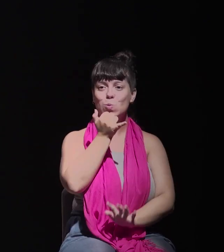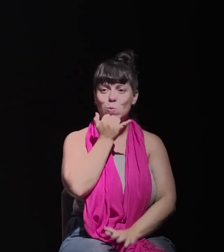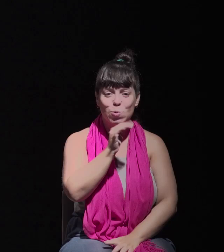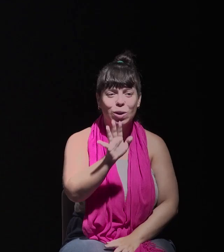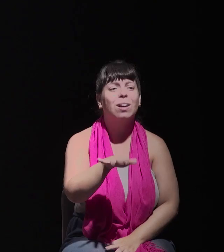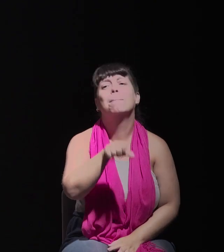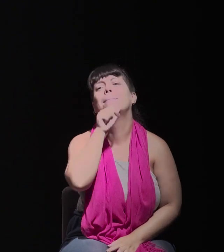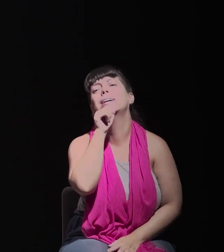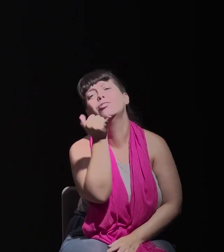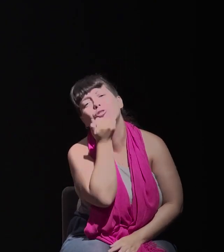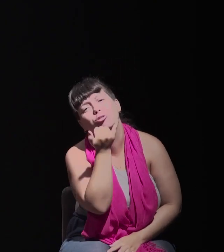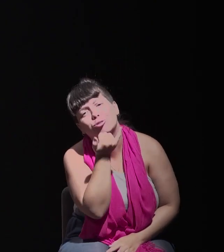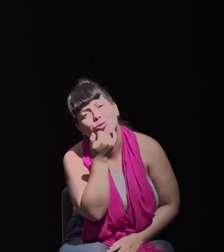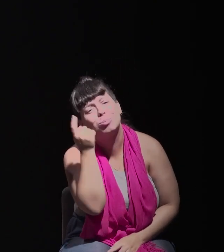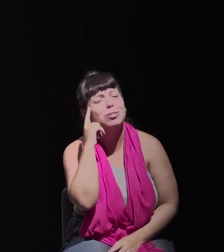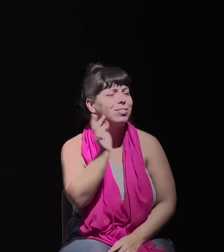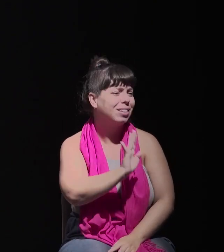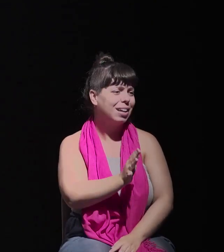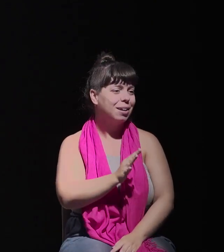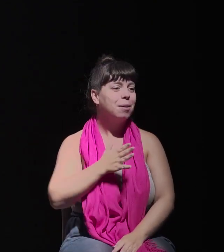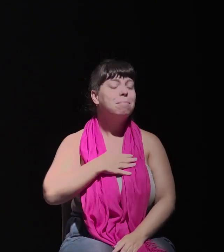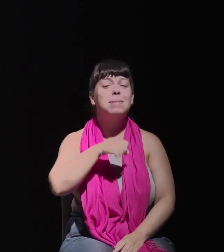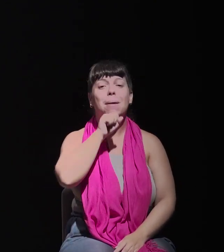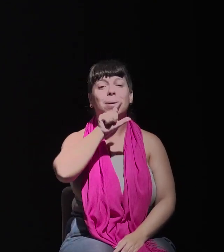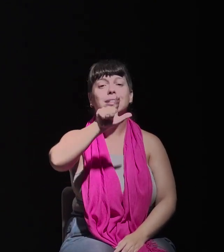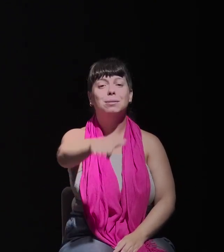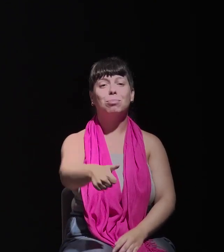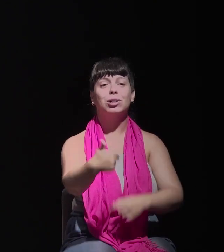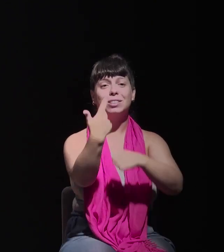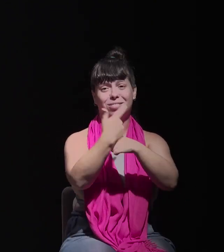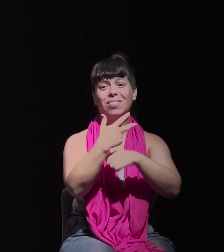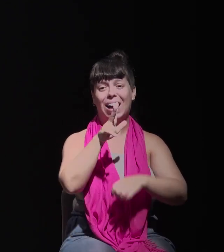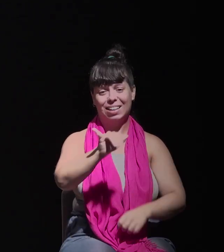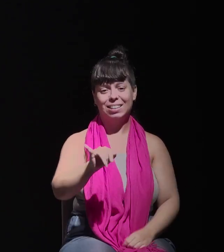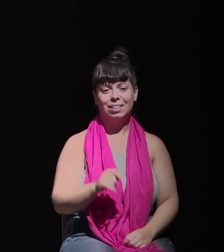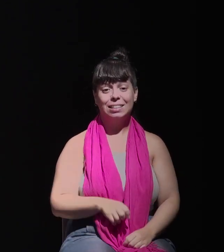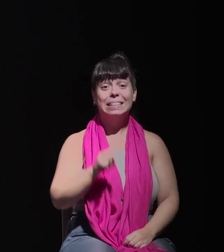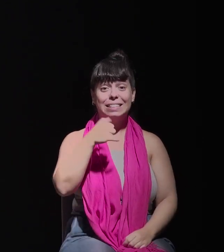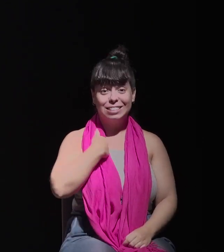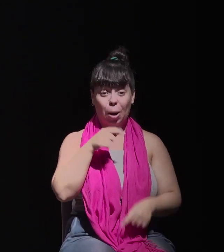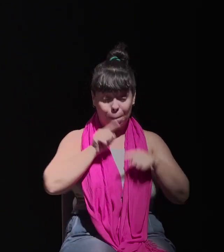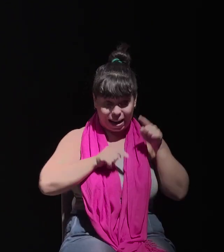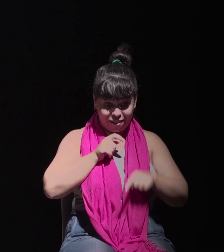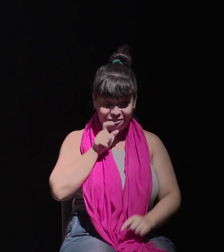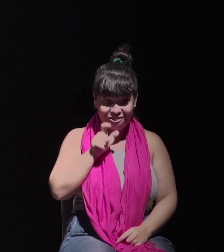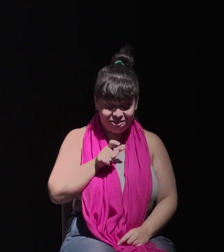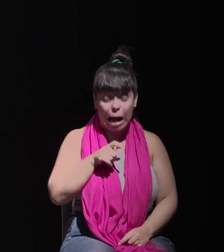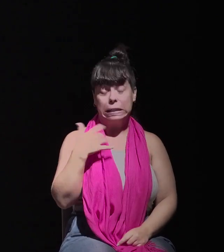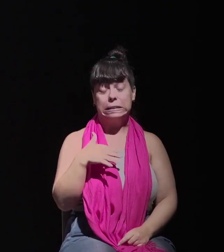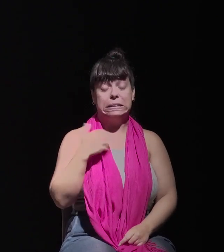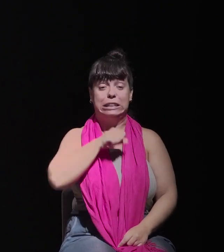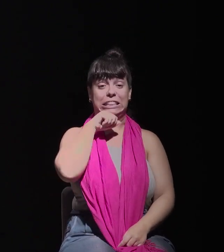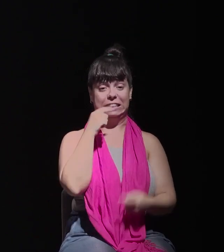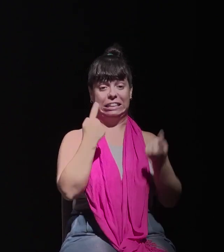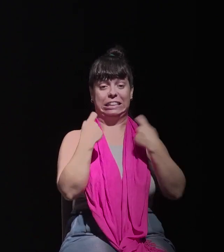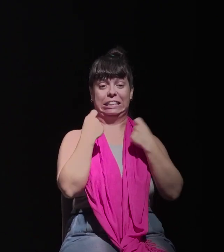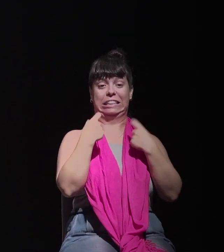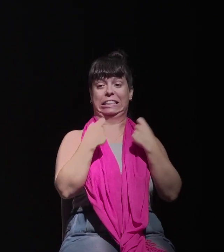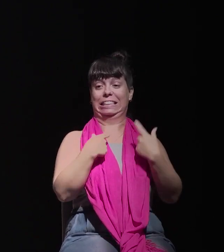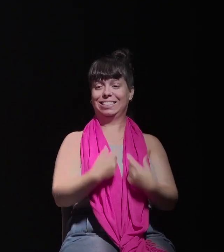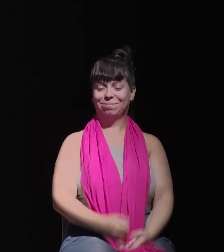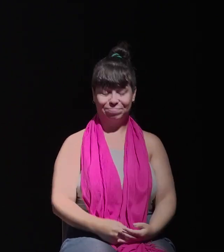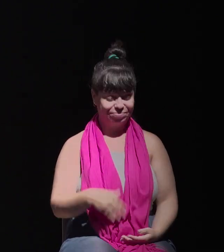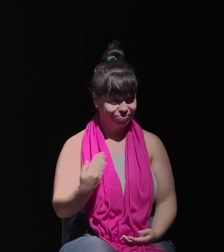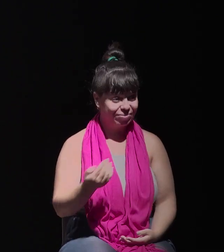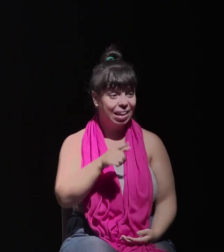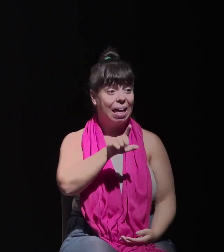Ai, mãe, desculpa, não sei se podia, mãe, porque minha mãe depois vai ver o vídeo, né? Minha mãe briga se eu falo palavrão. A Lélia é